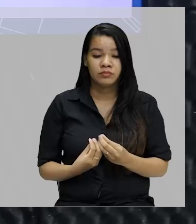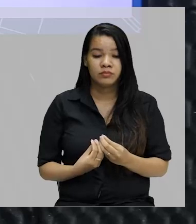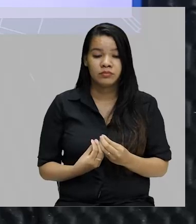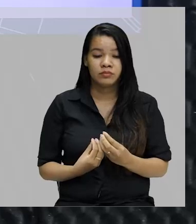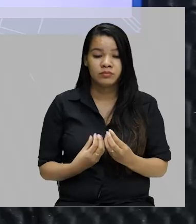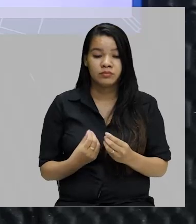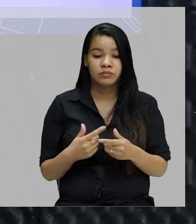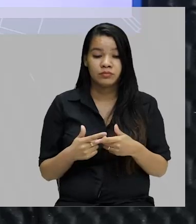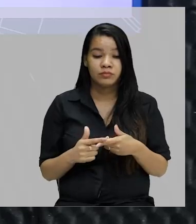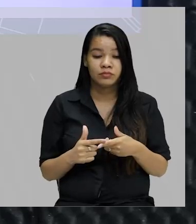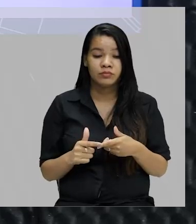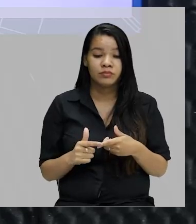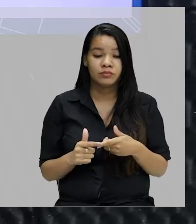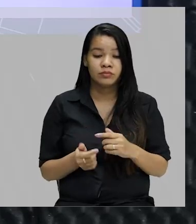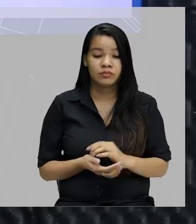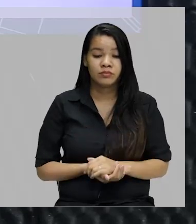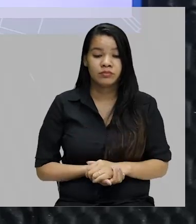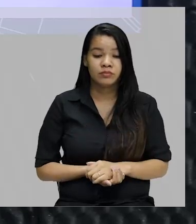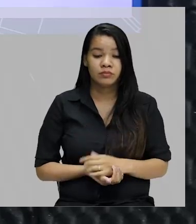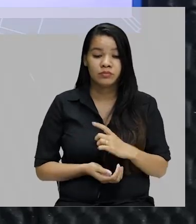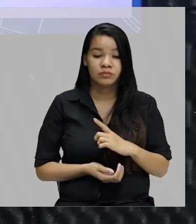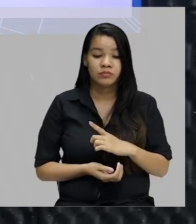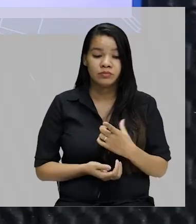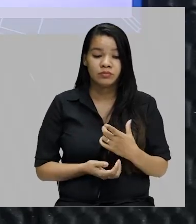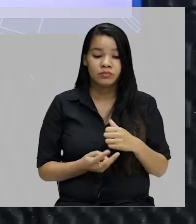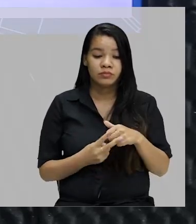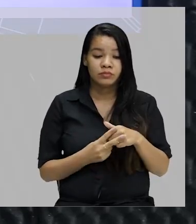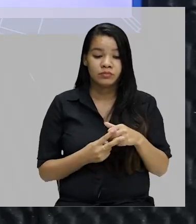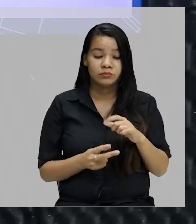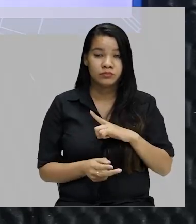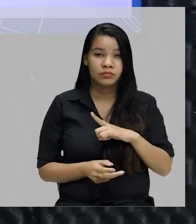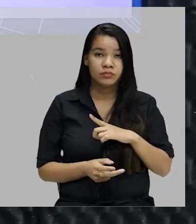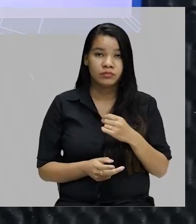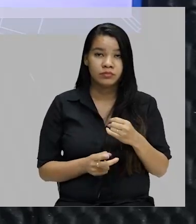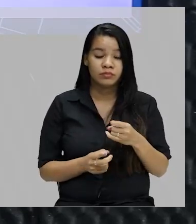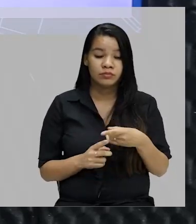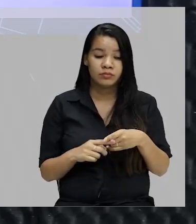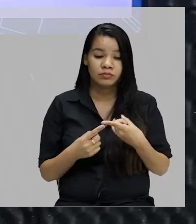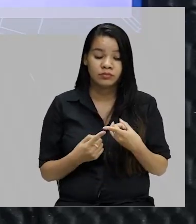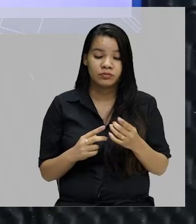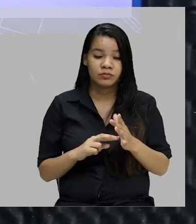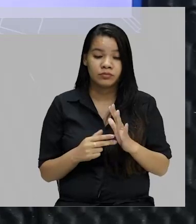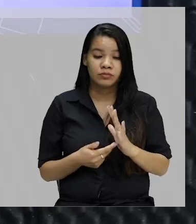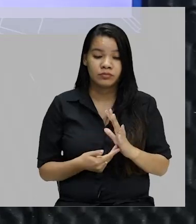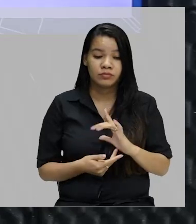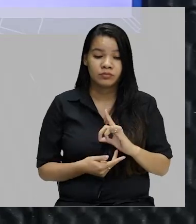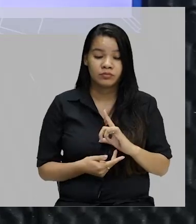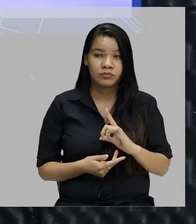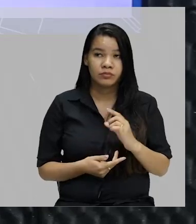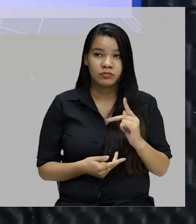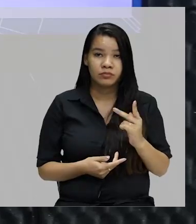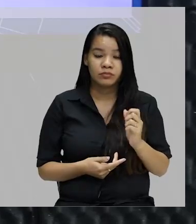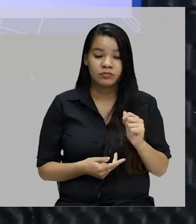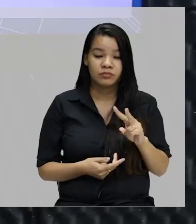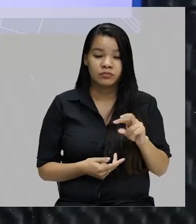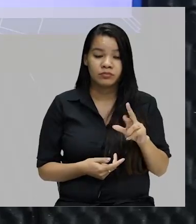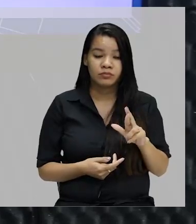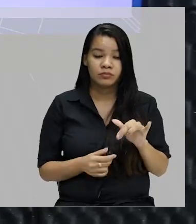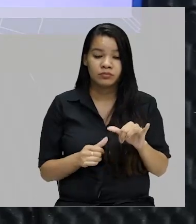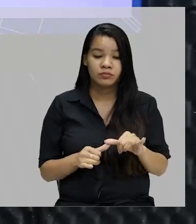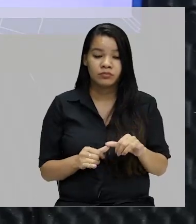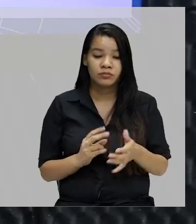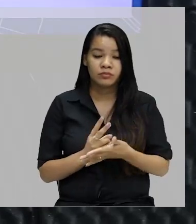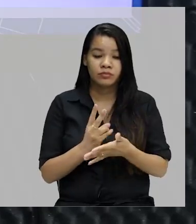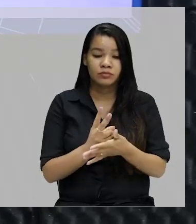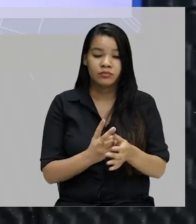tem muito problemas. Aí eu tenho o verbo ter. Mas o sentido de existir, haver, ele vai ficar no singular.